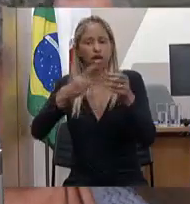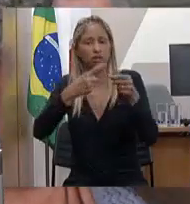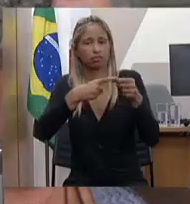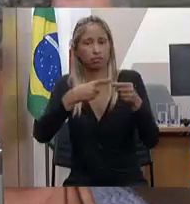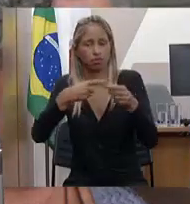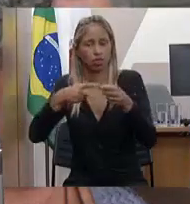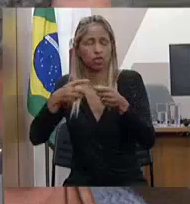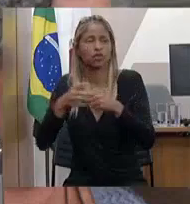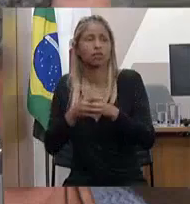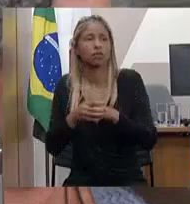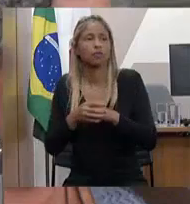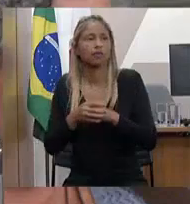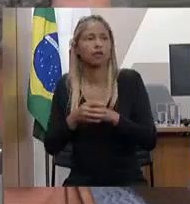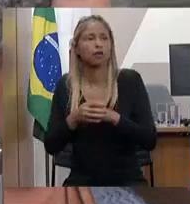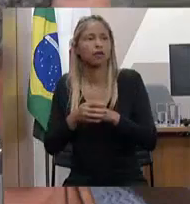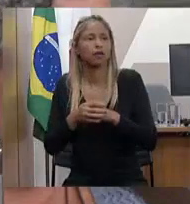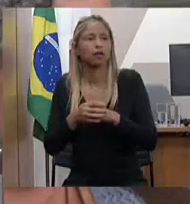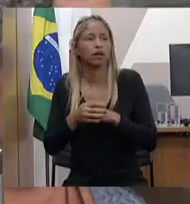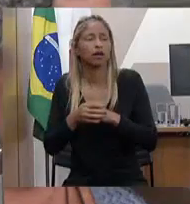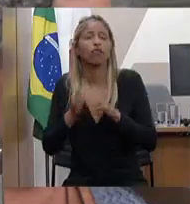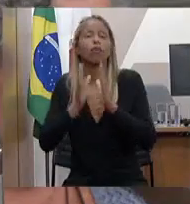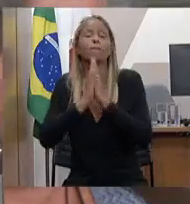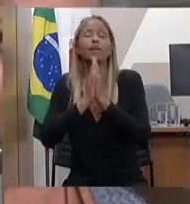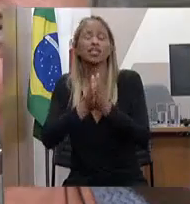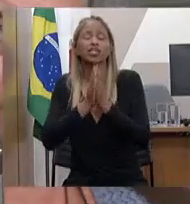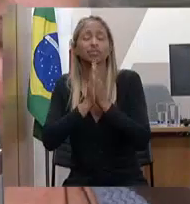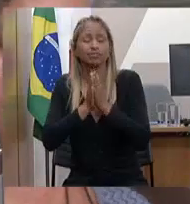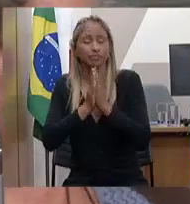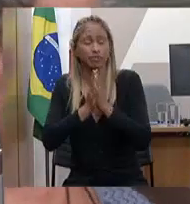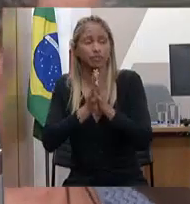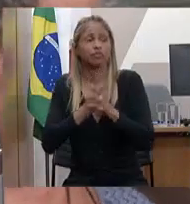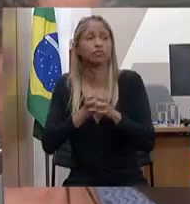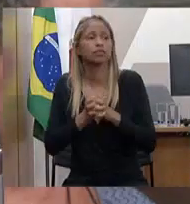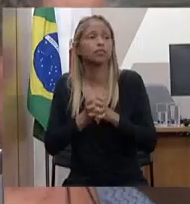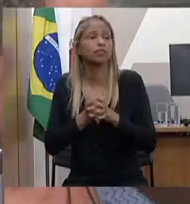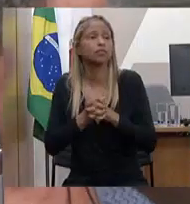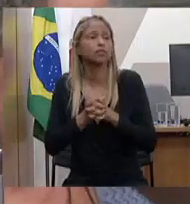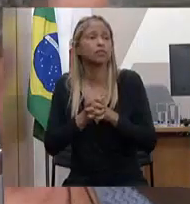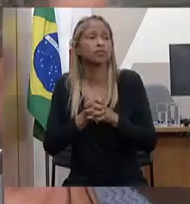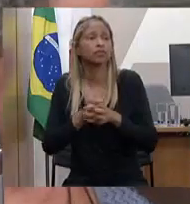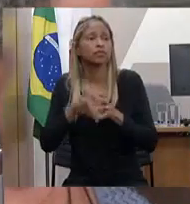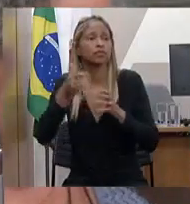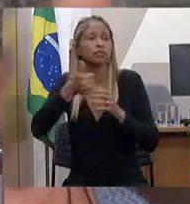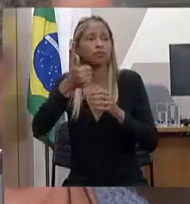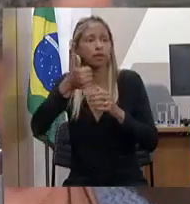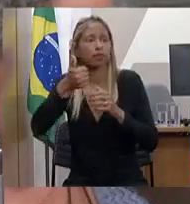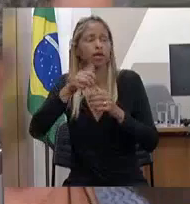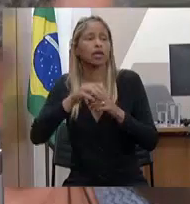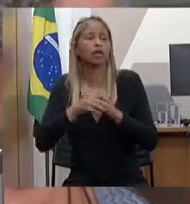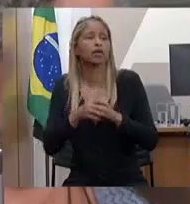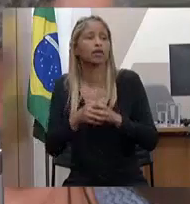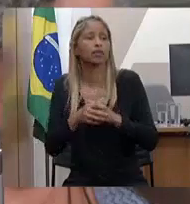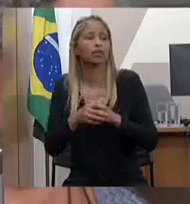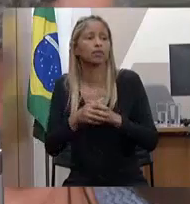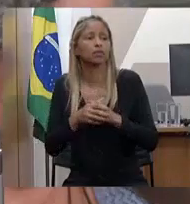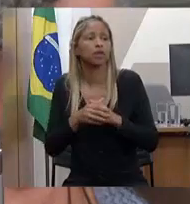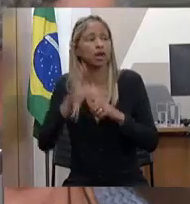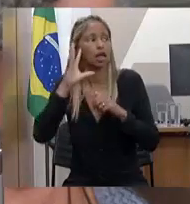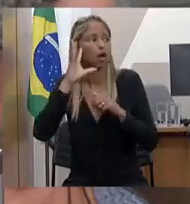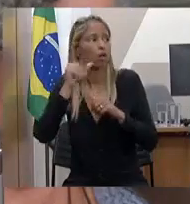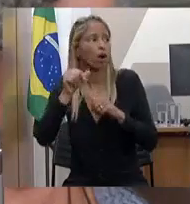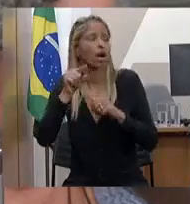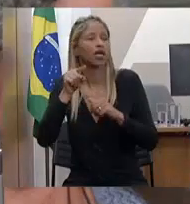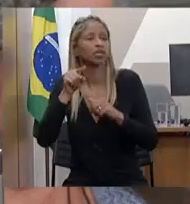a palavra para na realidade implorar primeiro acho que